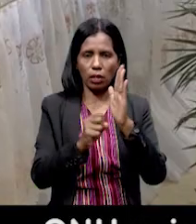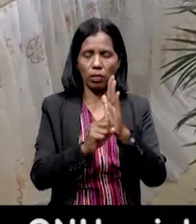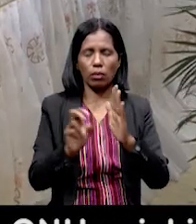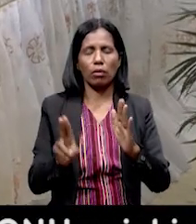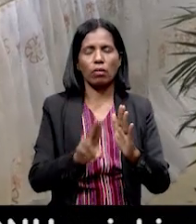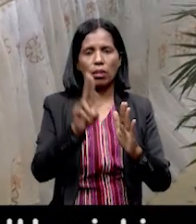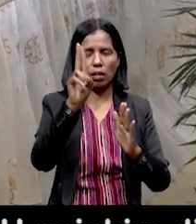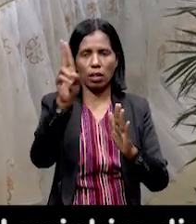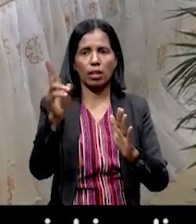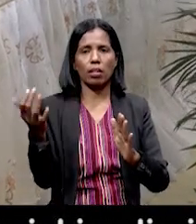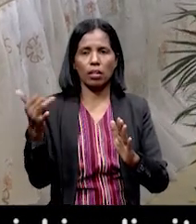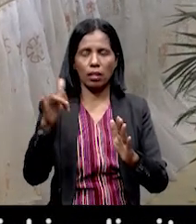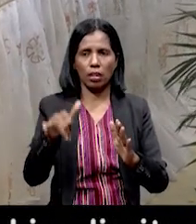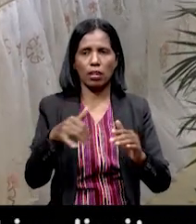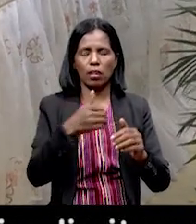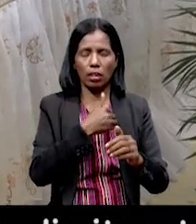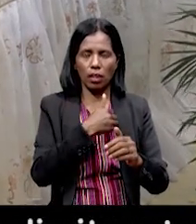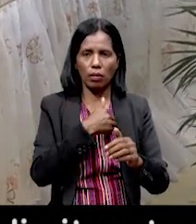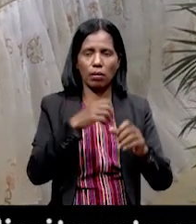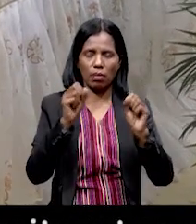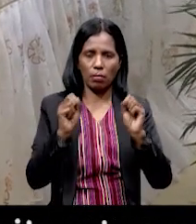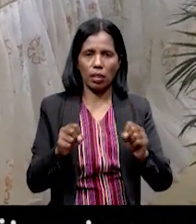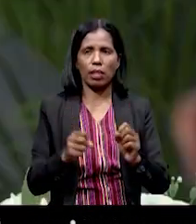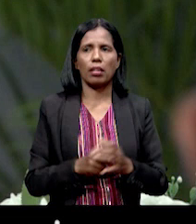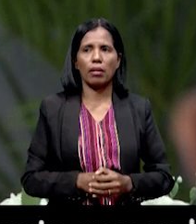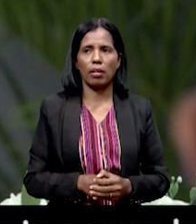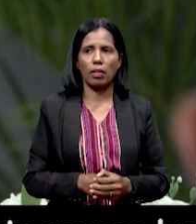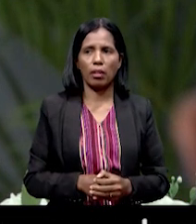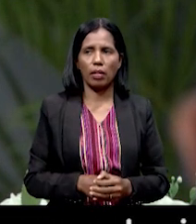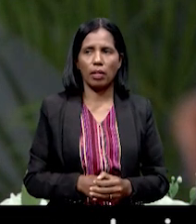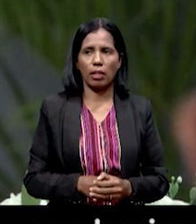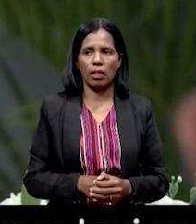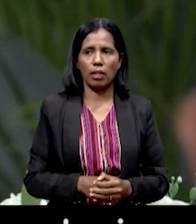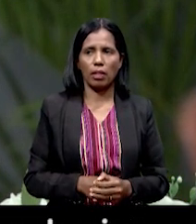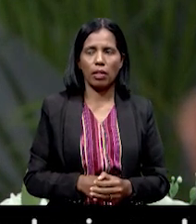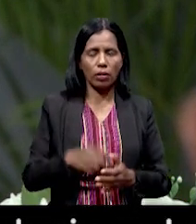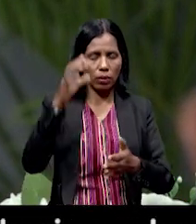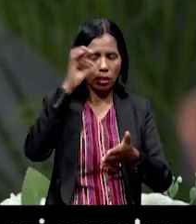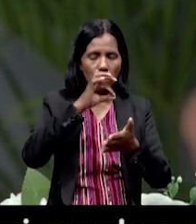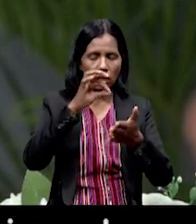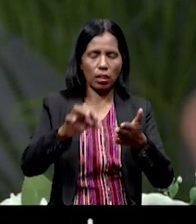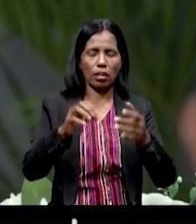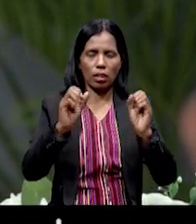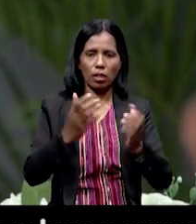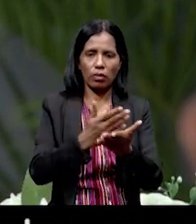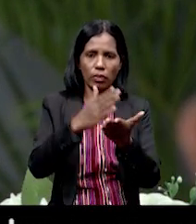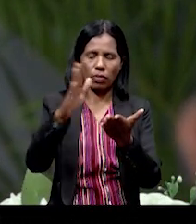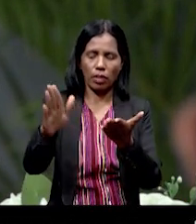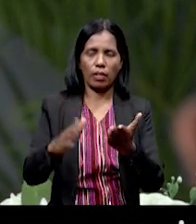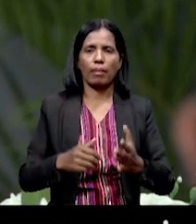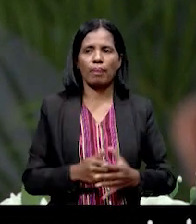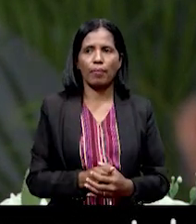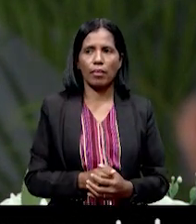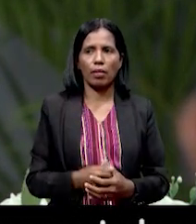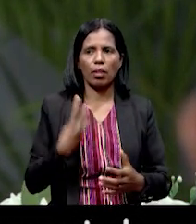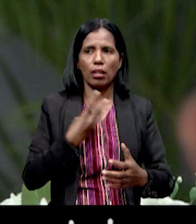Unia, se se dá o cara, você parte da Secretaria de Unia, se faz. A tua